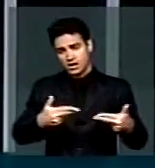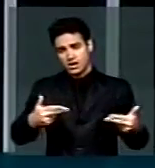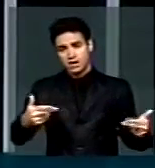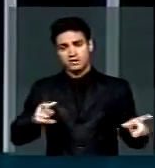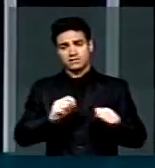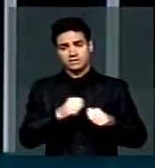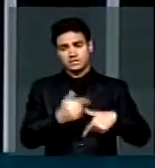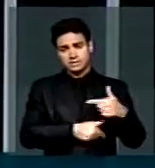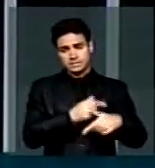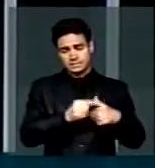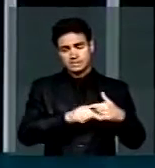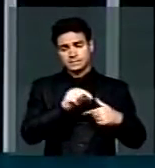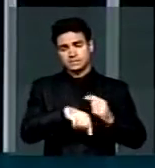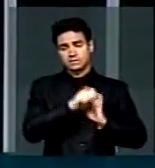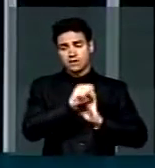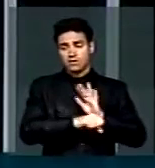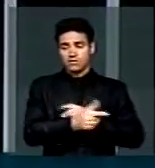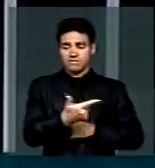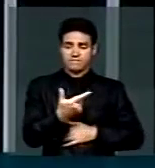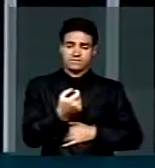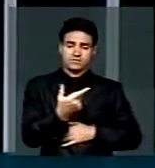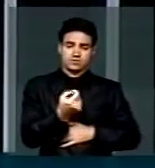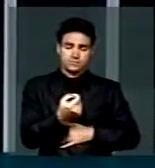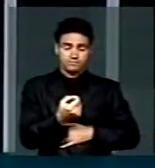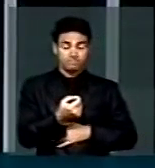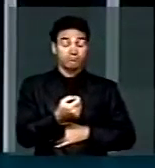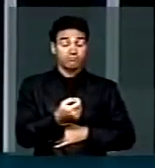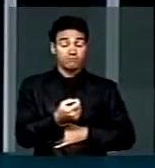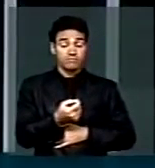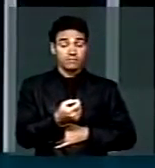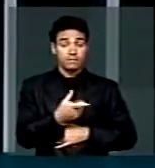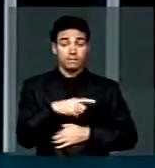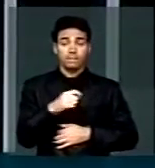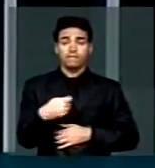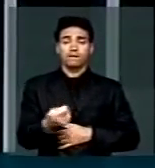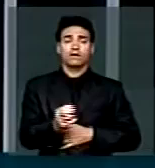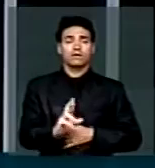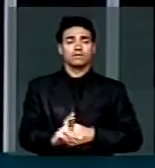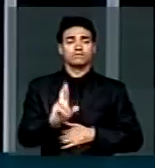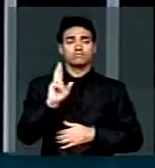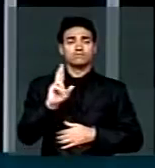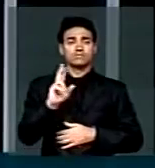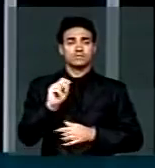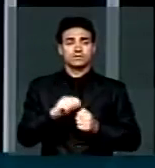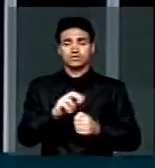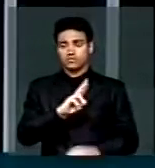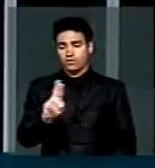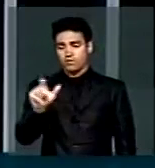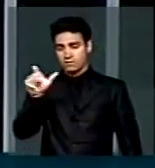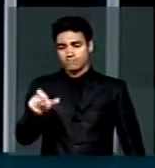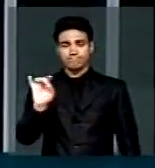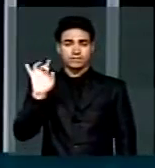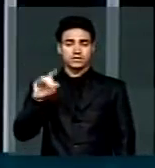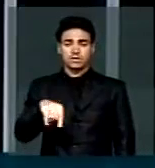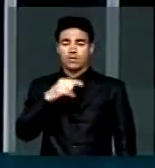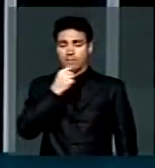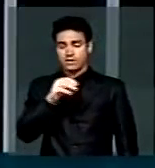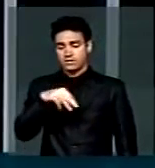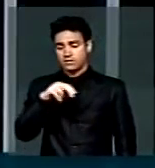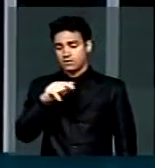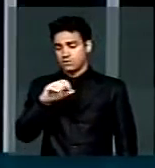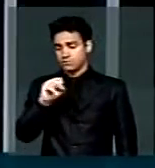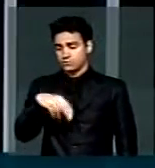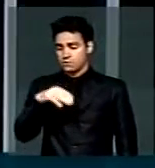chamado século XX, entre os grandes protagonistas cabe-nos registrar o nome de Nelson Mandela, preso